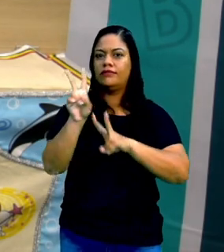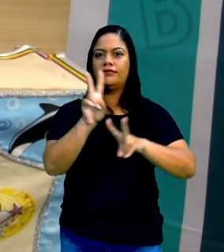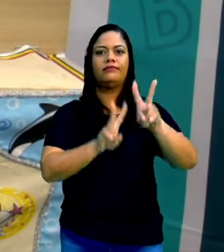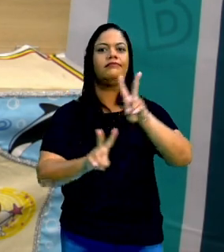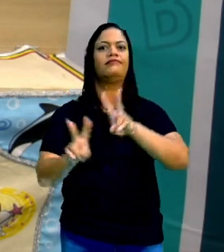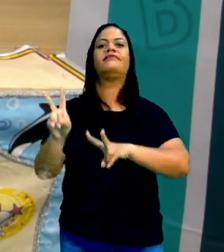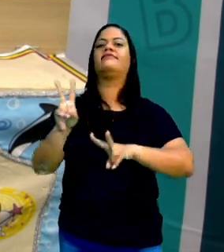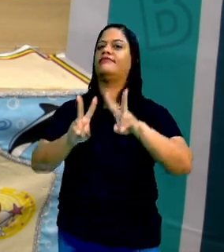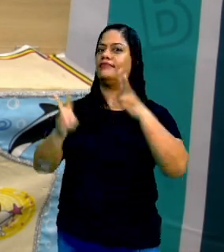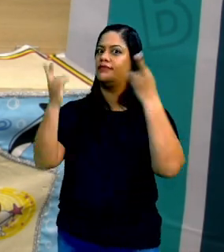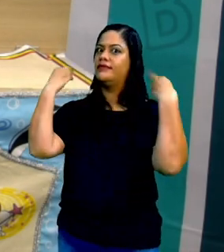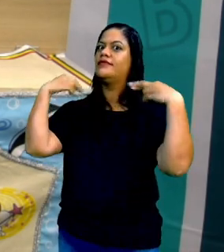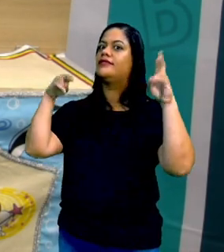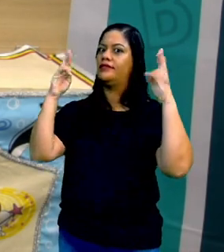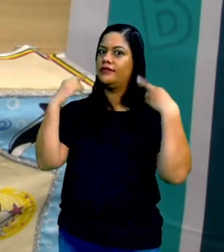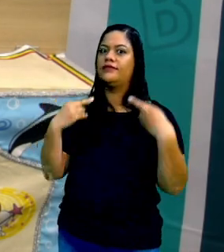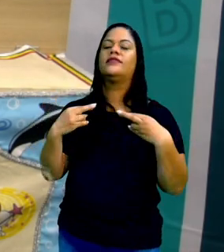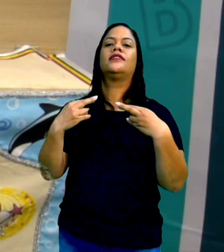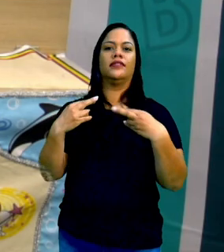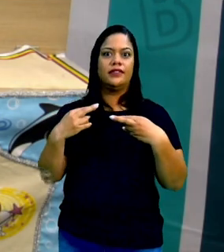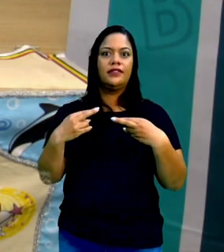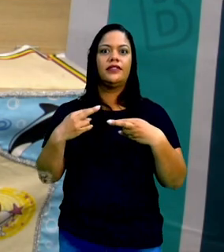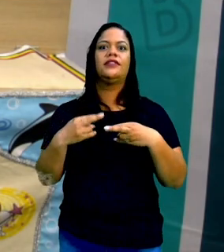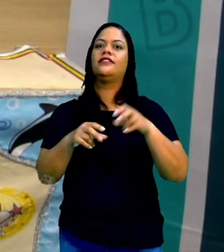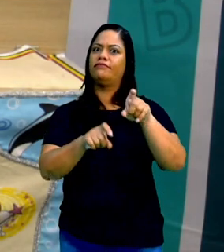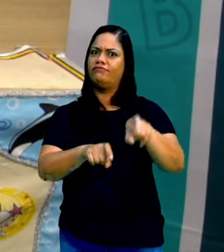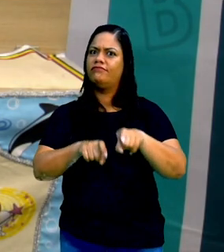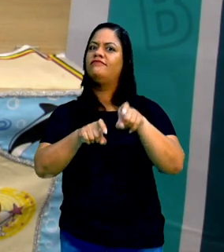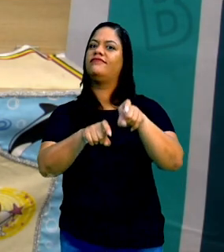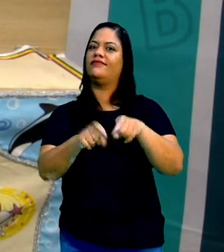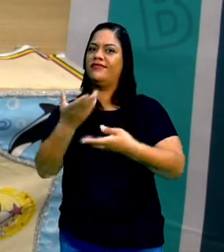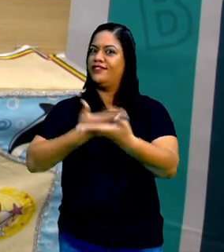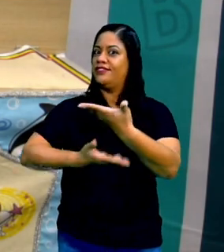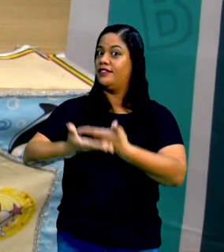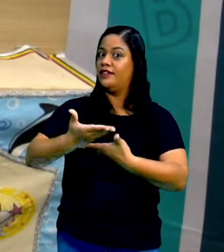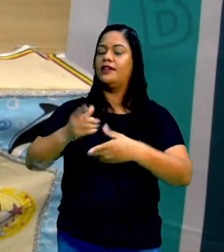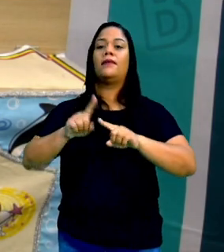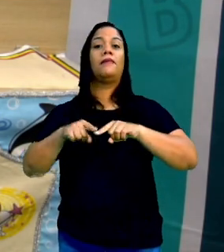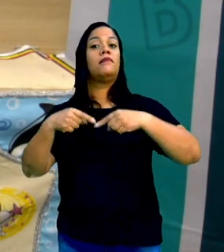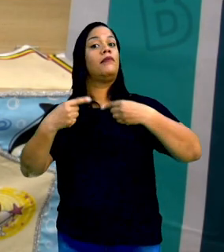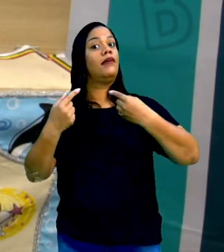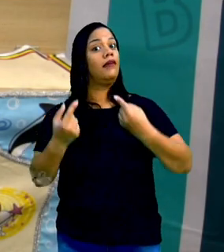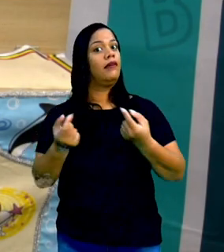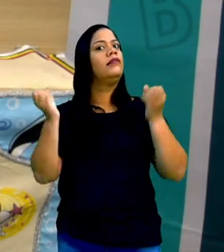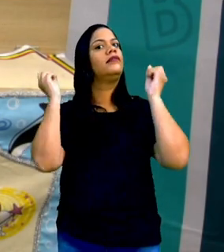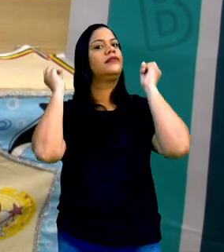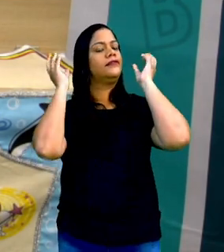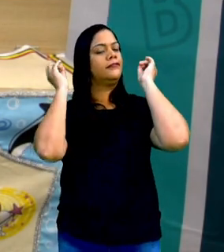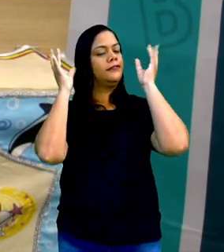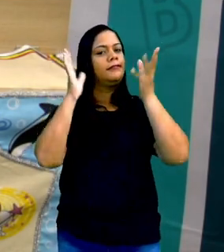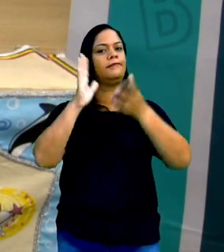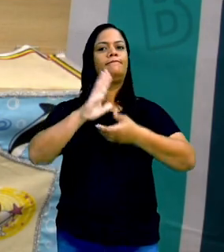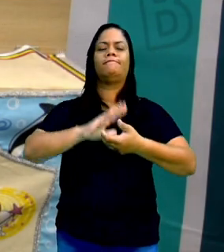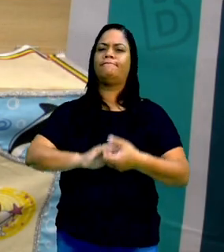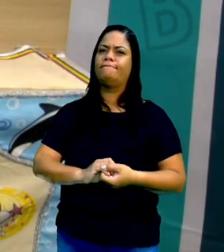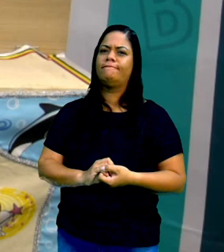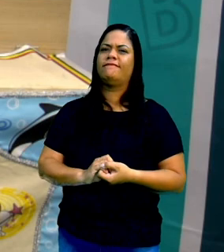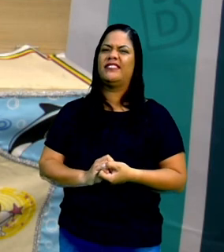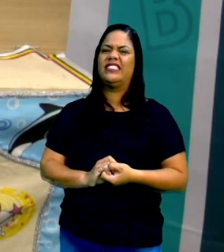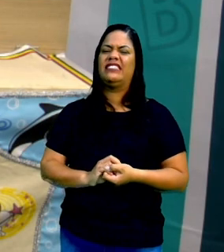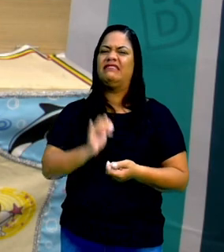as ovelhas. Lá no campo, cuidando das ovelhas. Mas, leiturinha, ele ficou